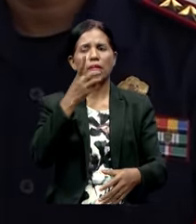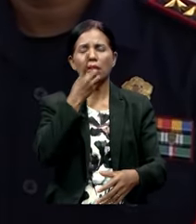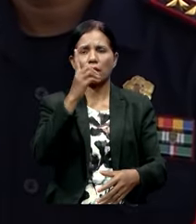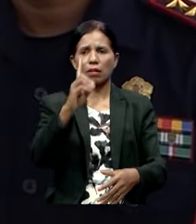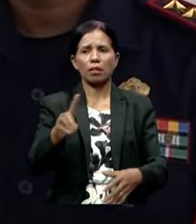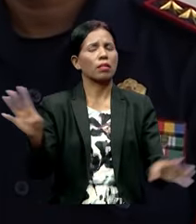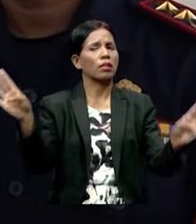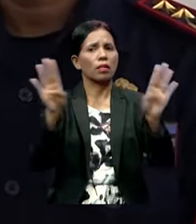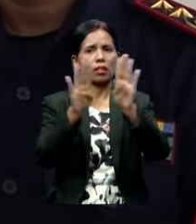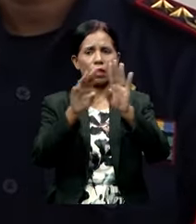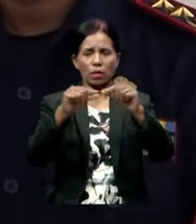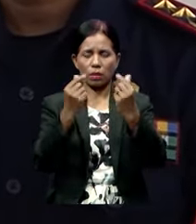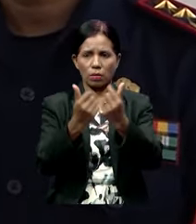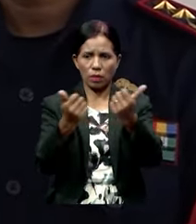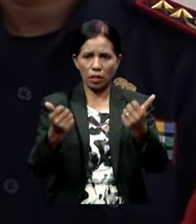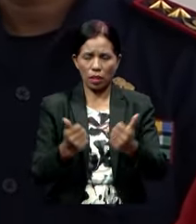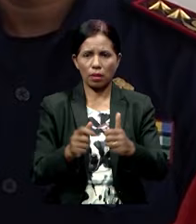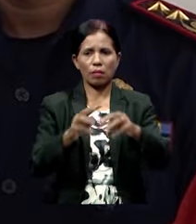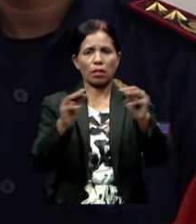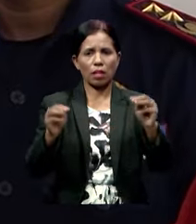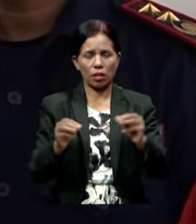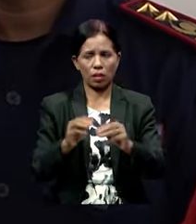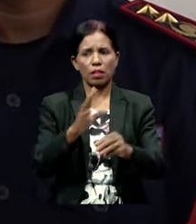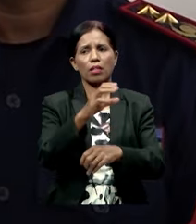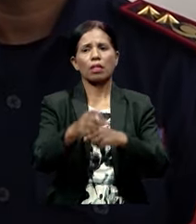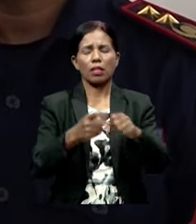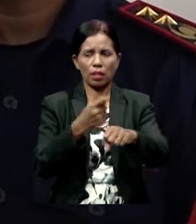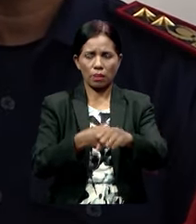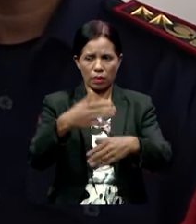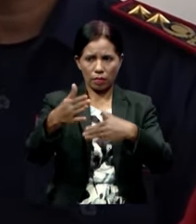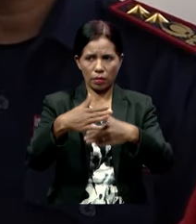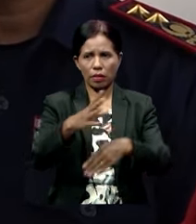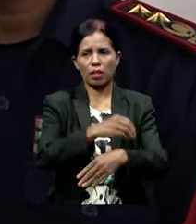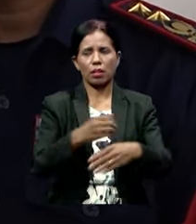se taka grupo arte marcial no grupo arte ritual e a tempo badak ha foi